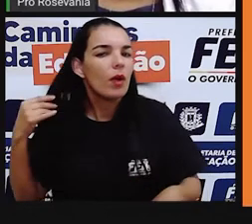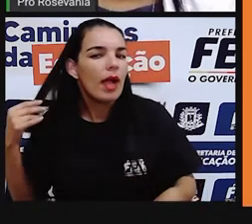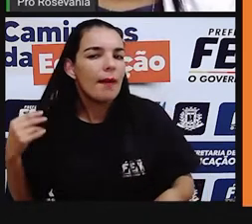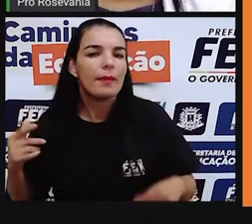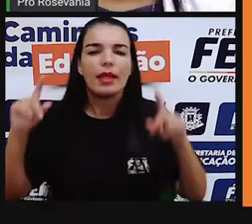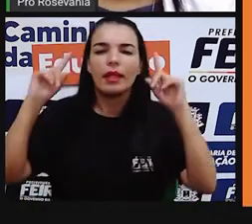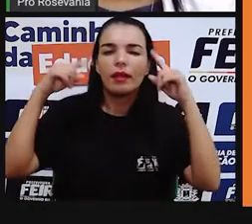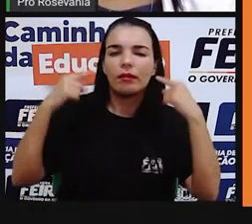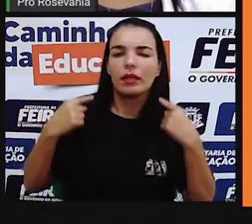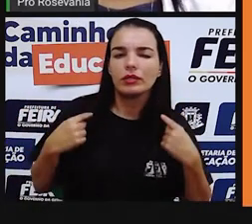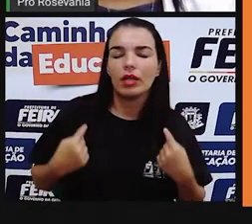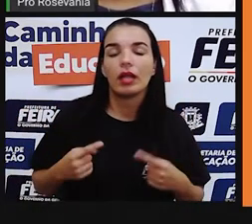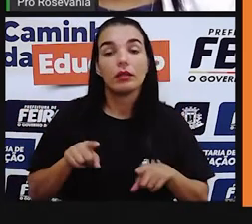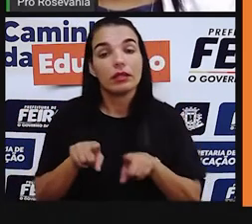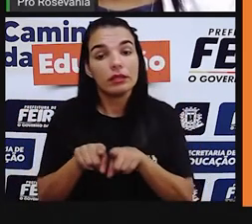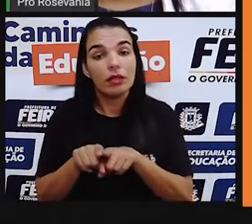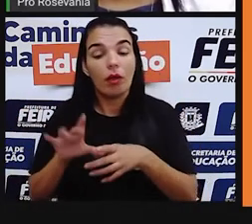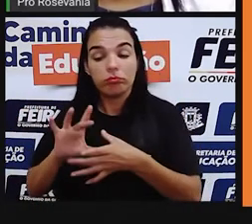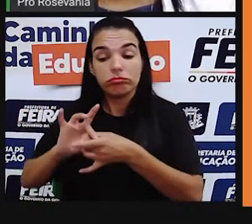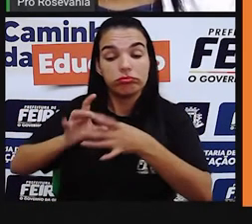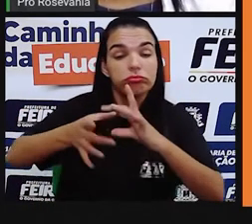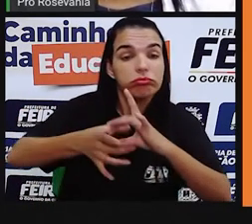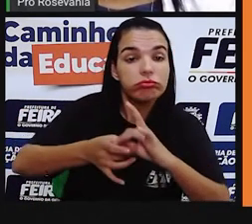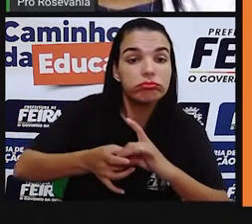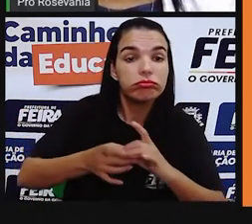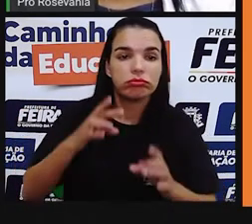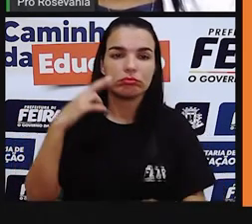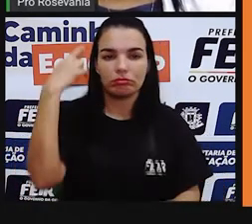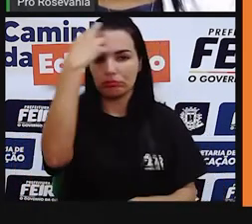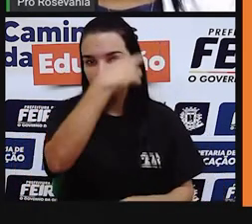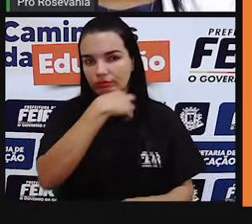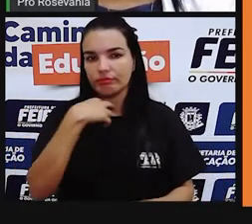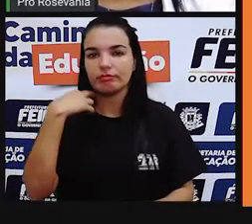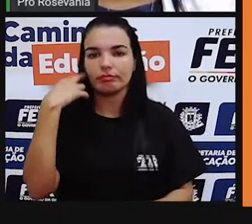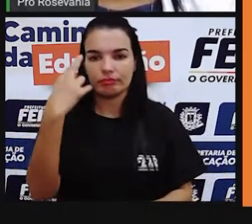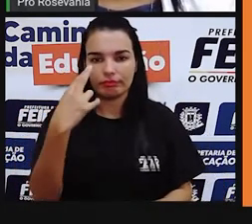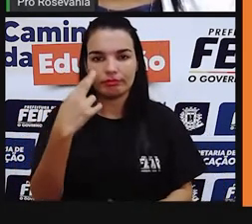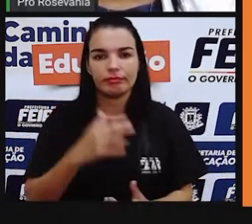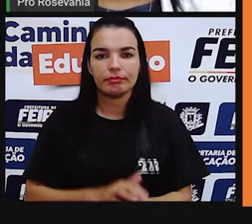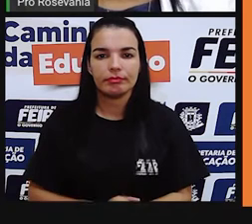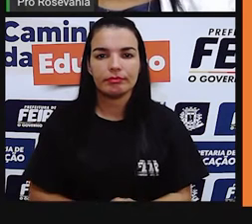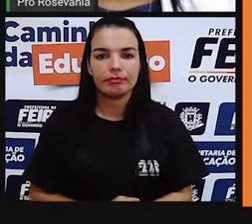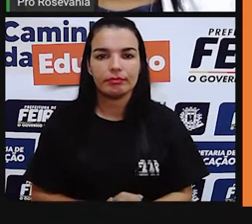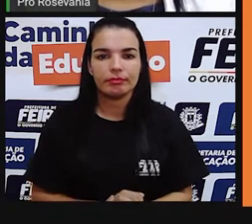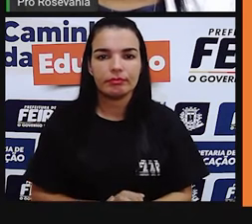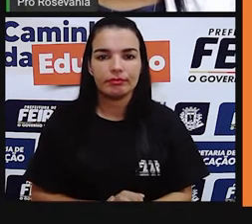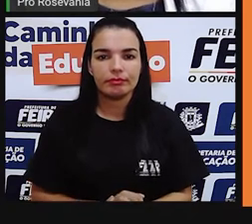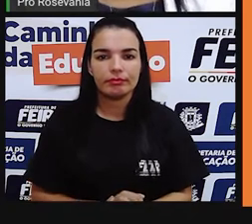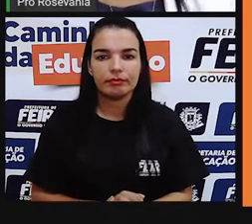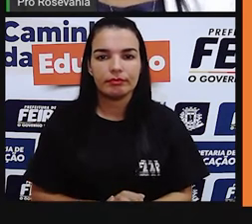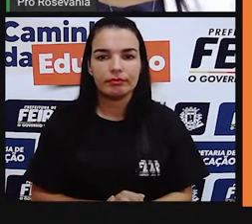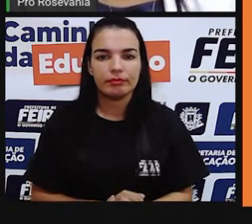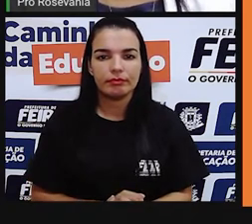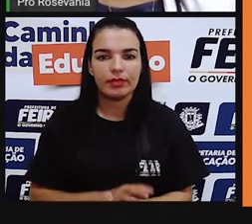tudo isso está relacionado à raça, né? Olha aqui o que eu falei para vocês, né? Quando a gente pega alguém, né,